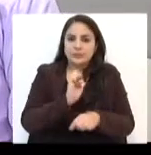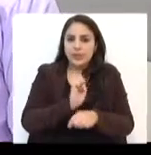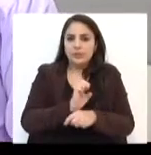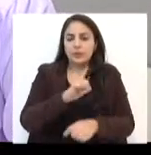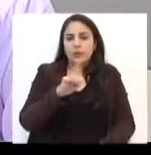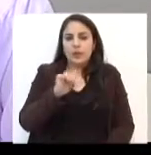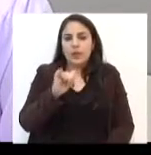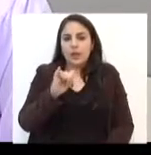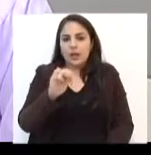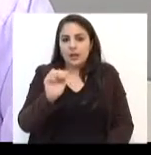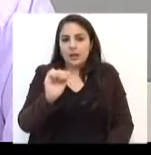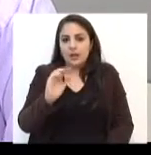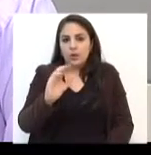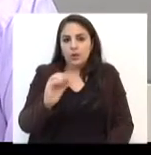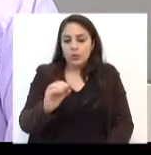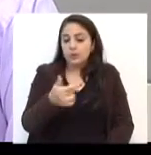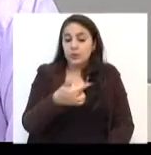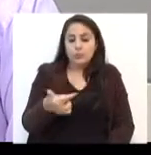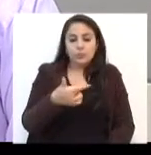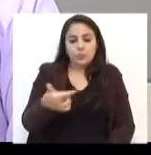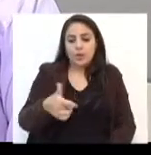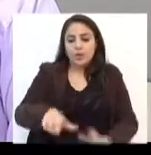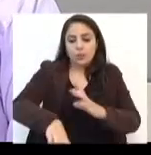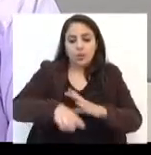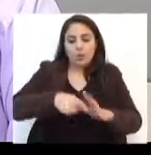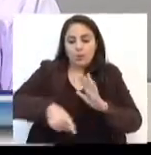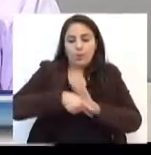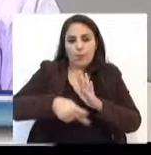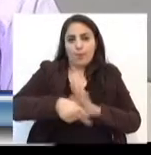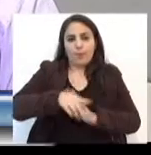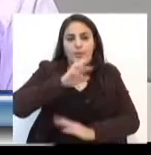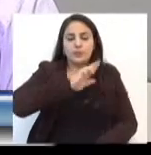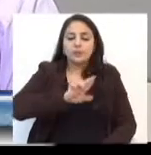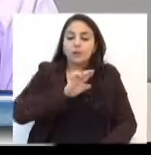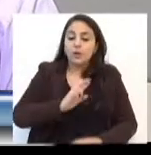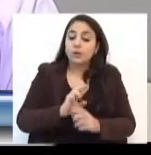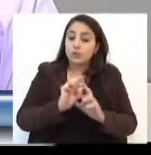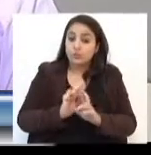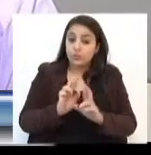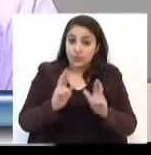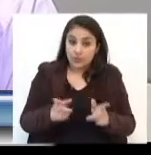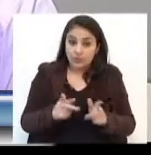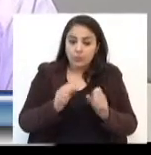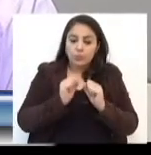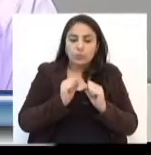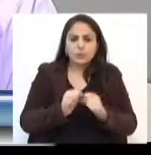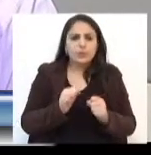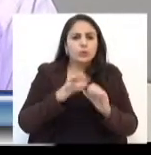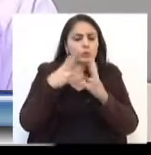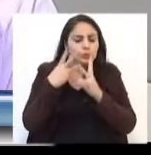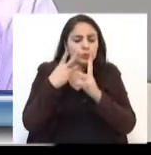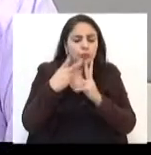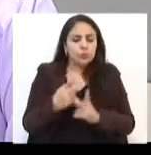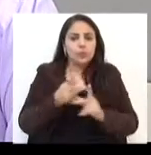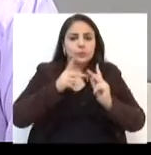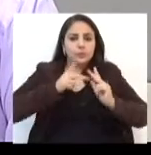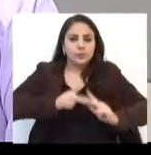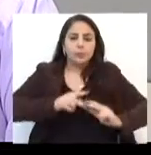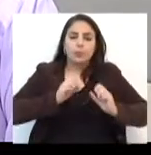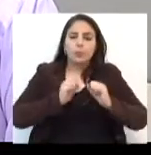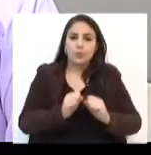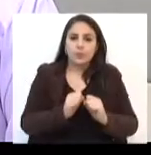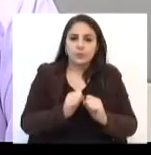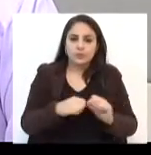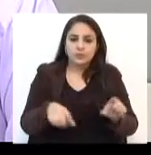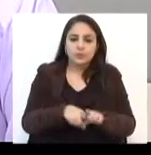laico, não tendo uma preferência por nenhuma religião, pelo contrário, possibilitando que todas as pessoas possam,